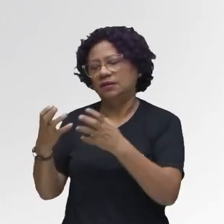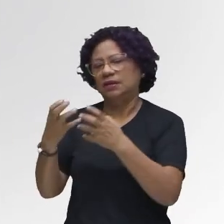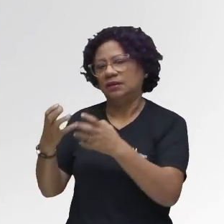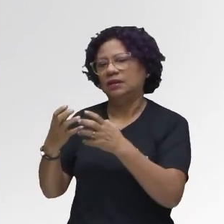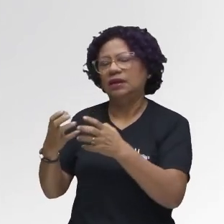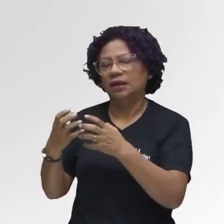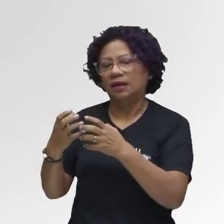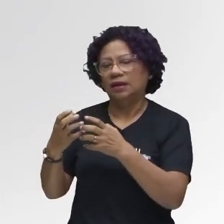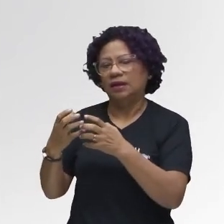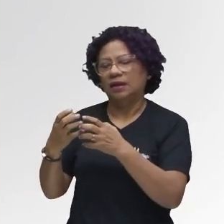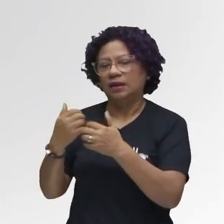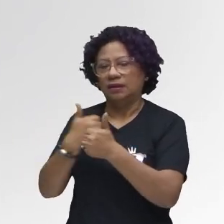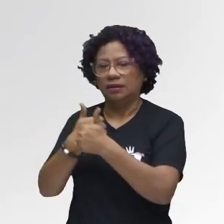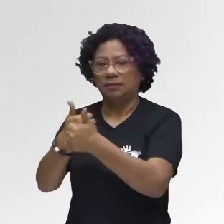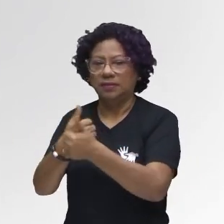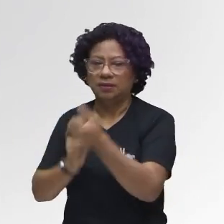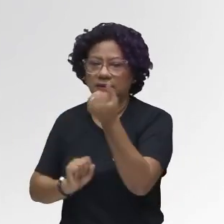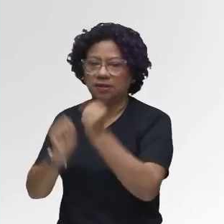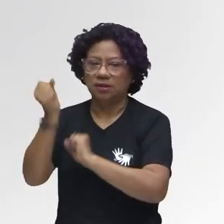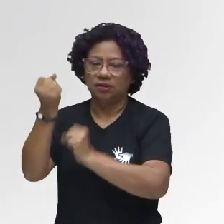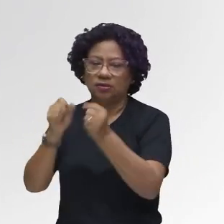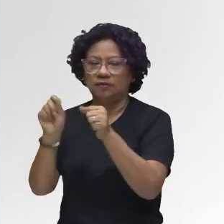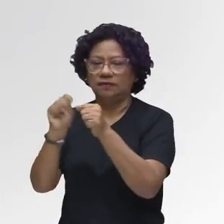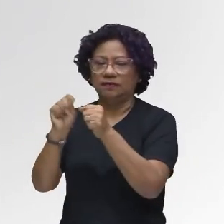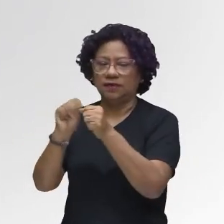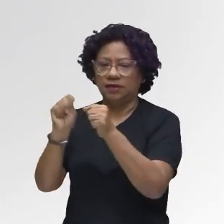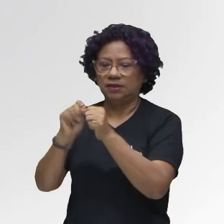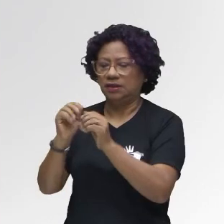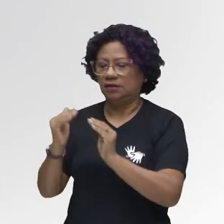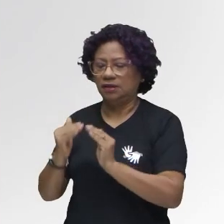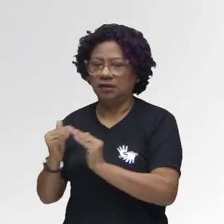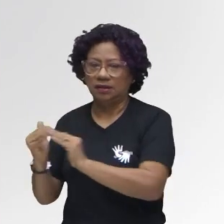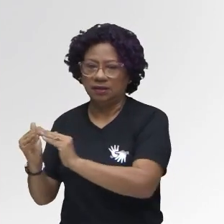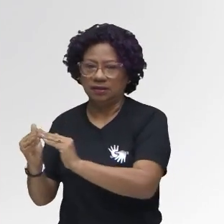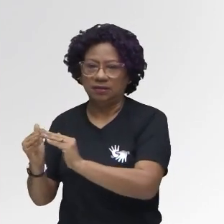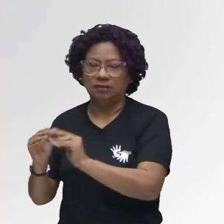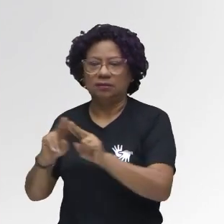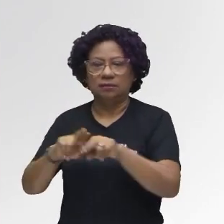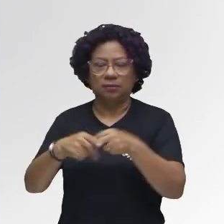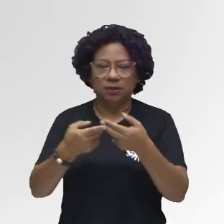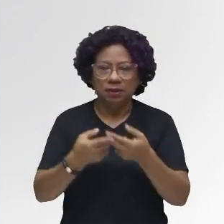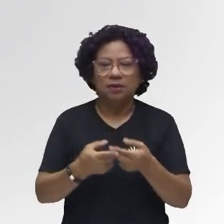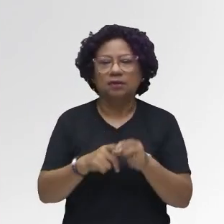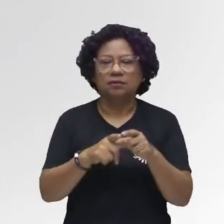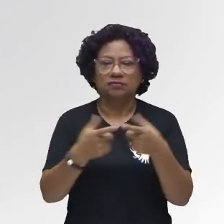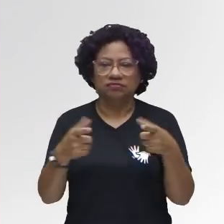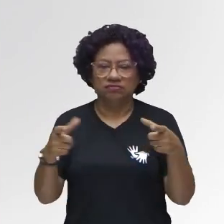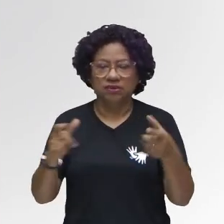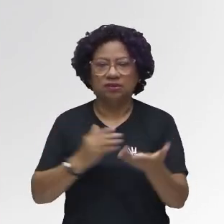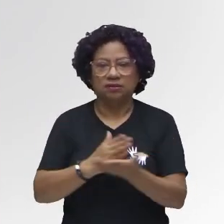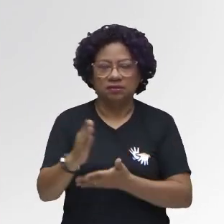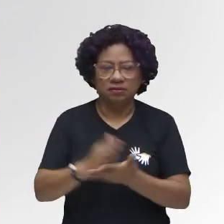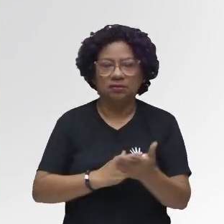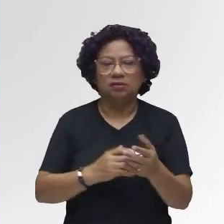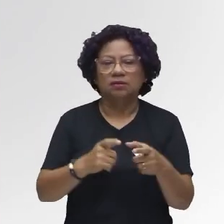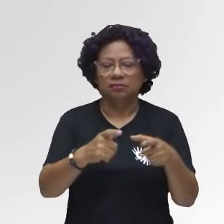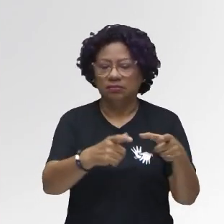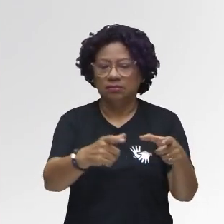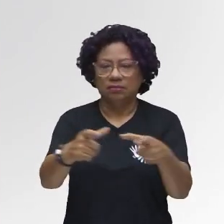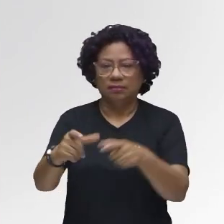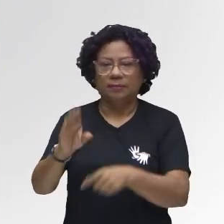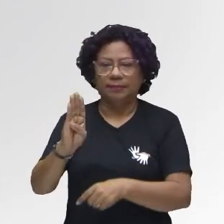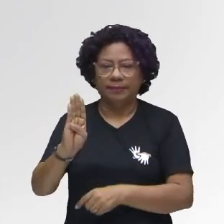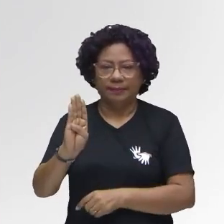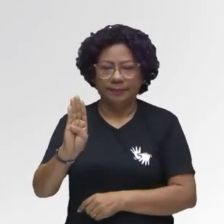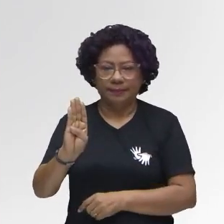empregos. E isso foi também o que promoveu, né, o inchamento das cidades. Então, grandes bairros industriais acabam